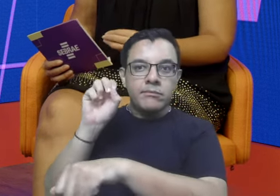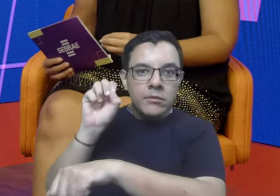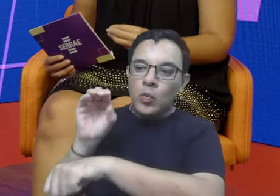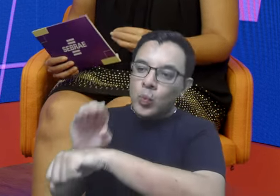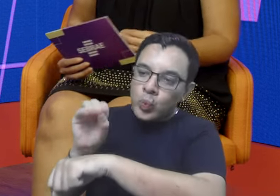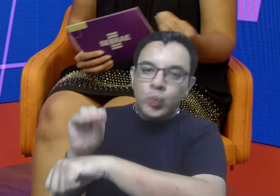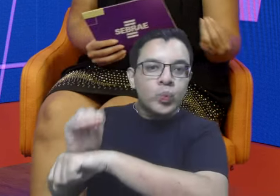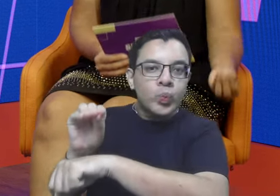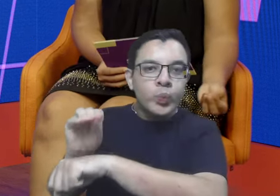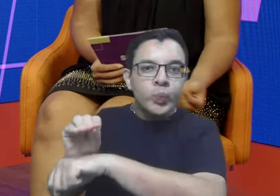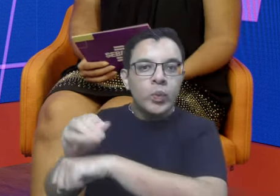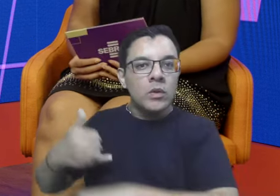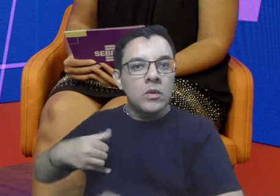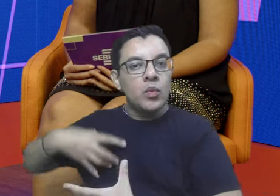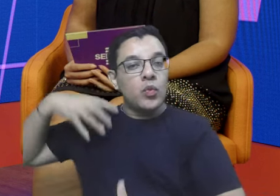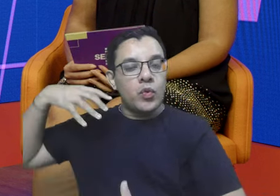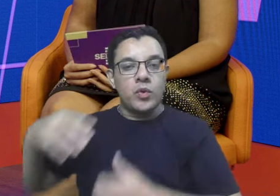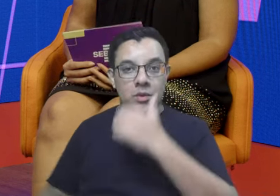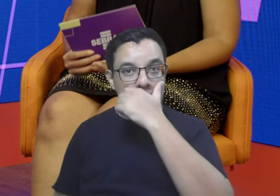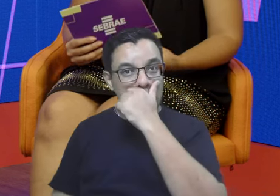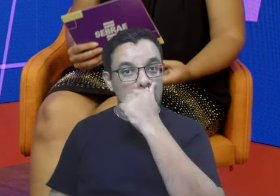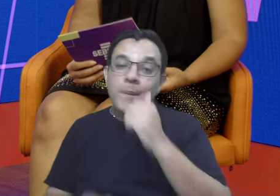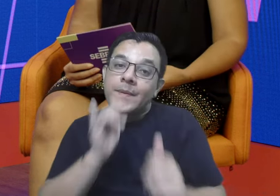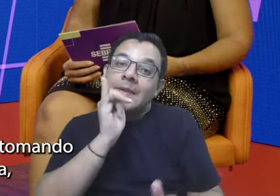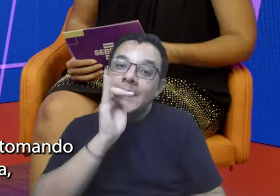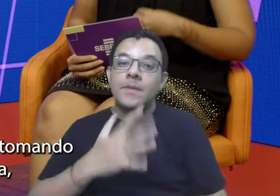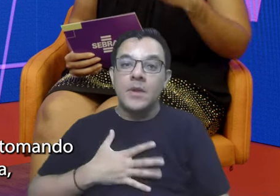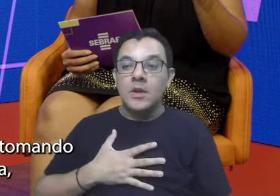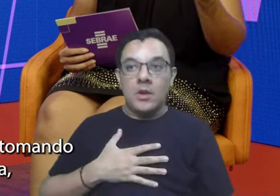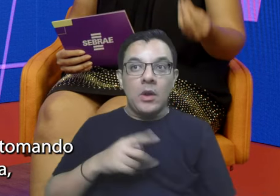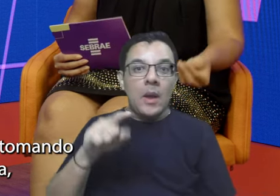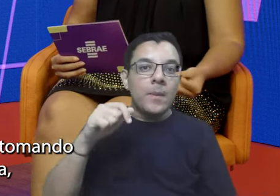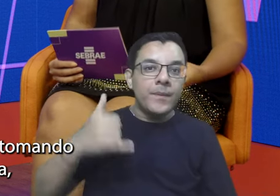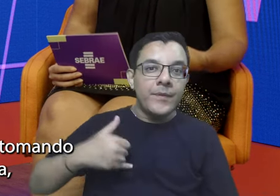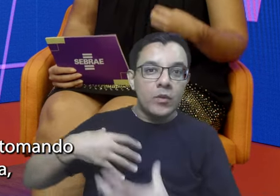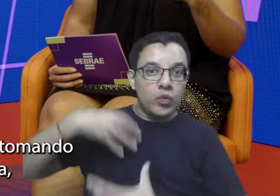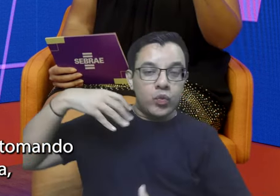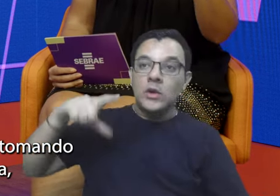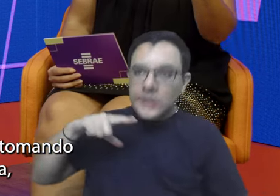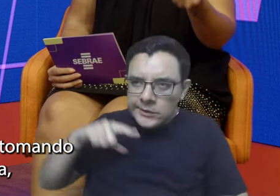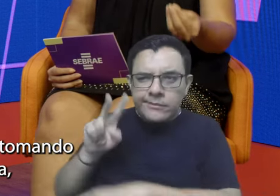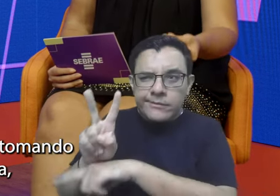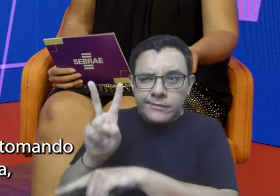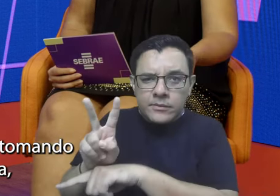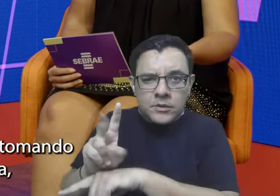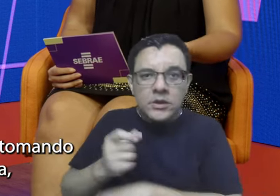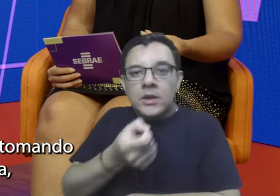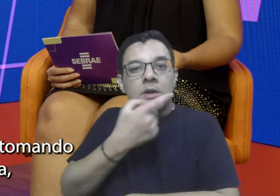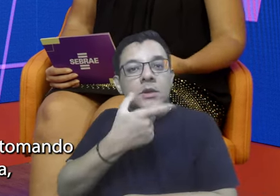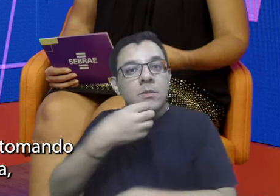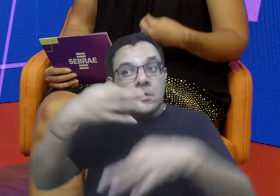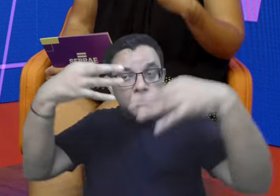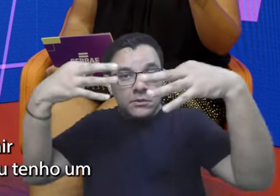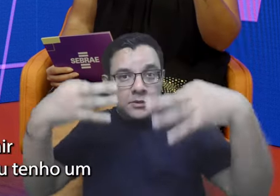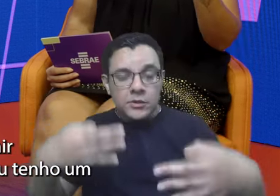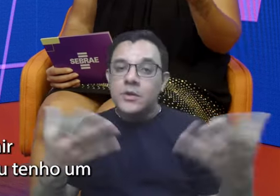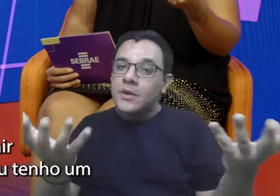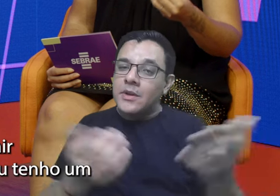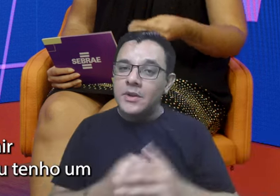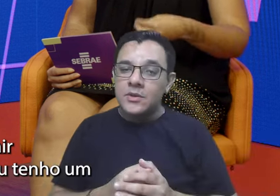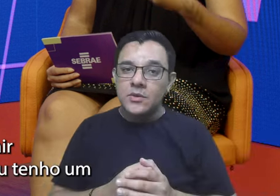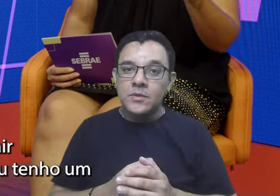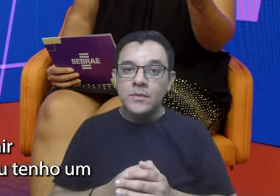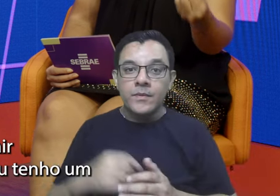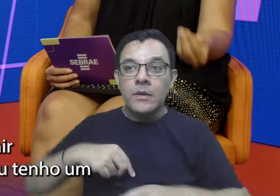existe se eu tenho um um idoso que tá sendo cuidado que tá tomando os remédios da forma certa que